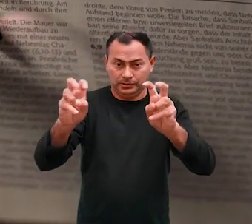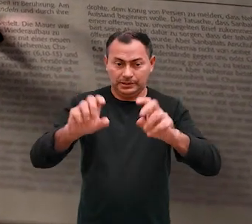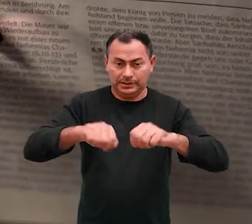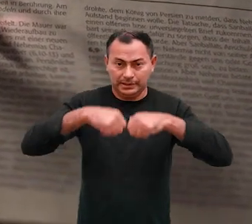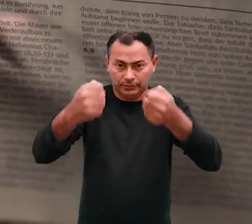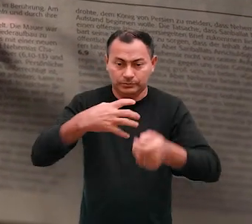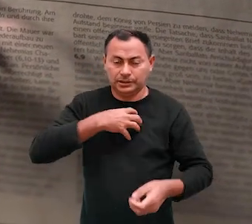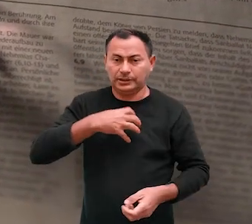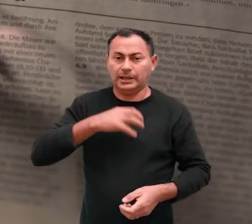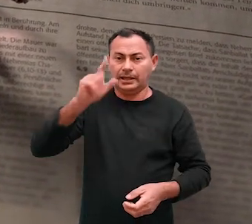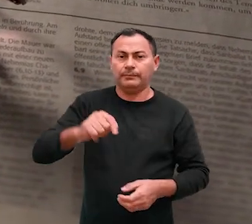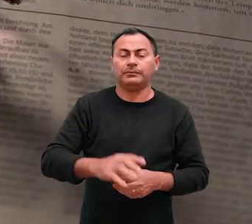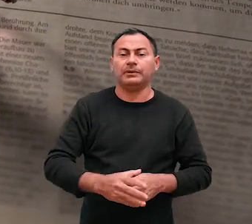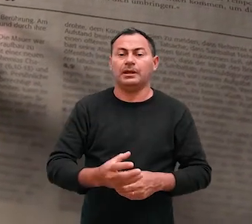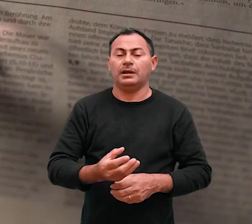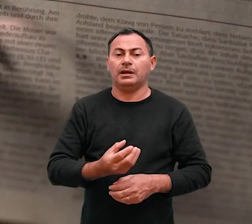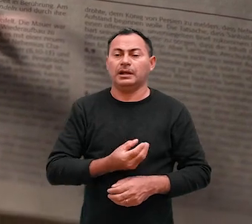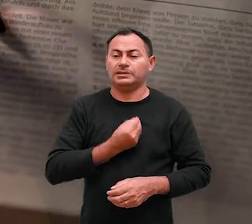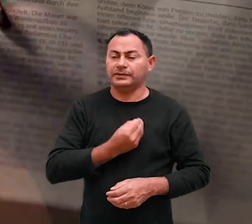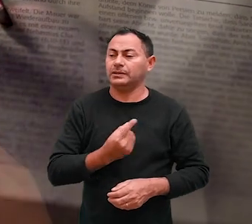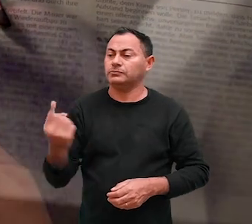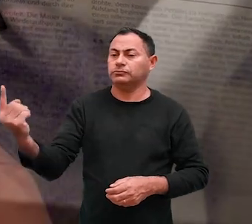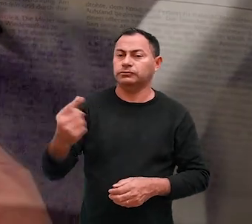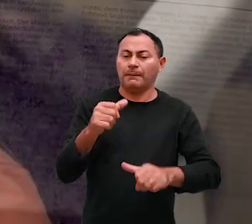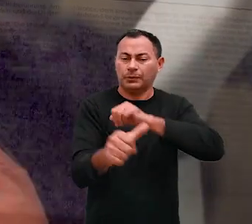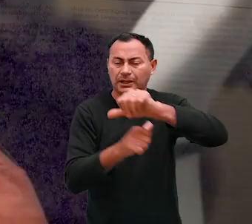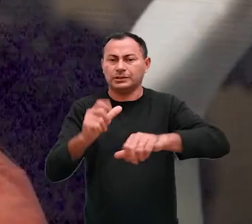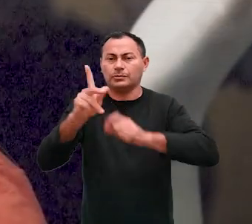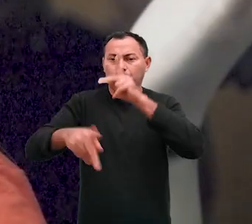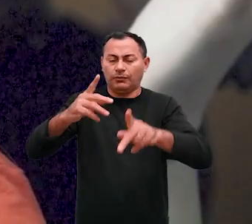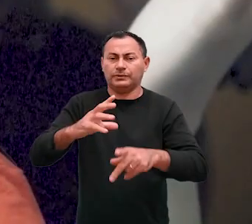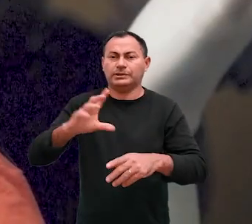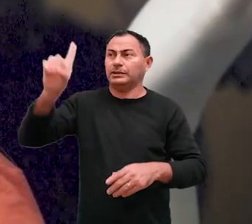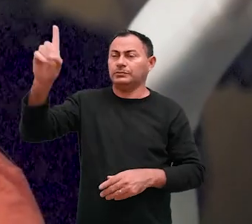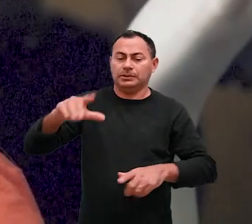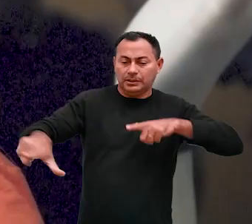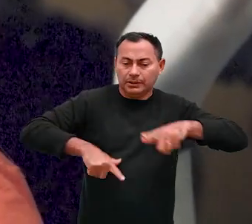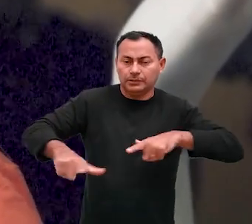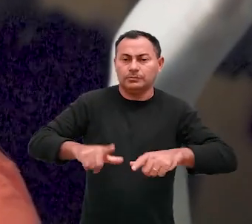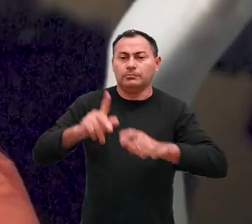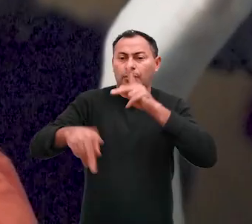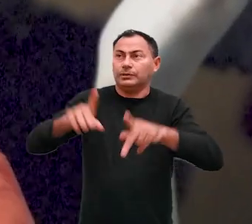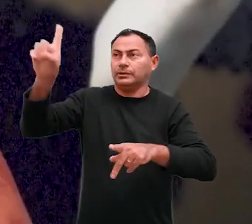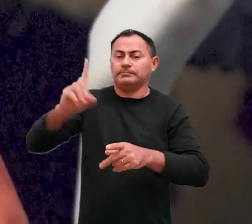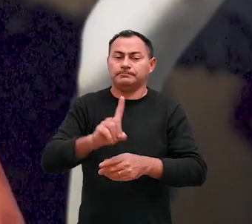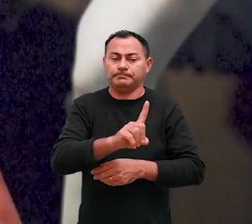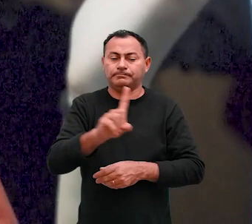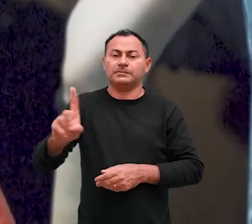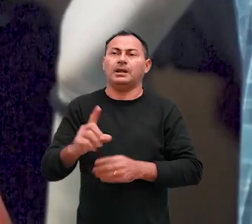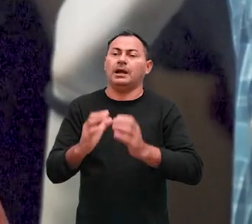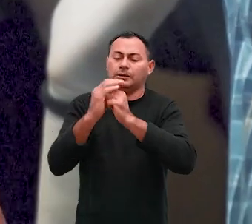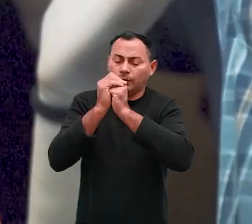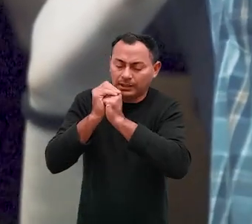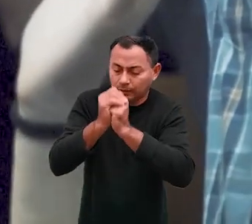que dei a este padrão foi As Vindas e Idas do Povo de Deus. Estes trabalhadores de Deus são, antes de mais nada, adoradores de